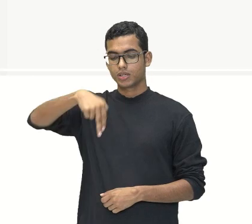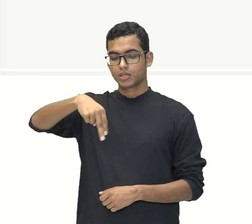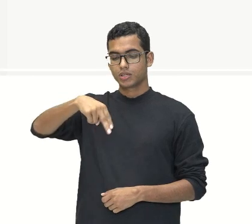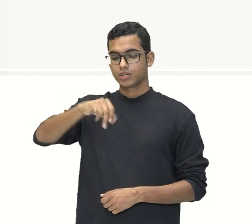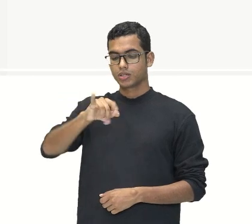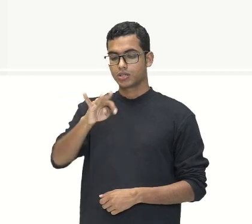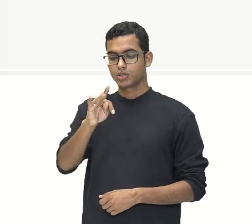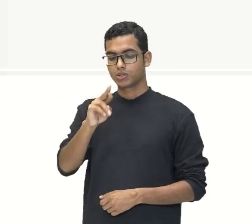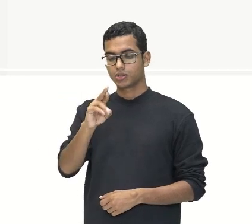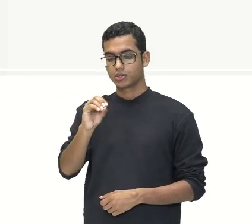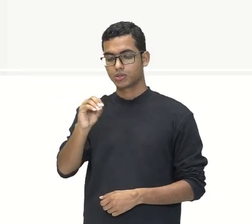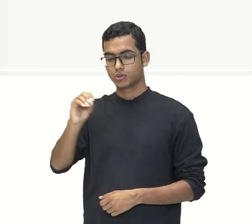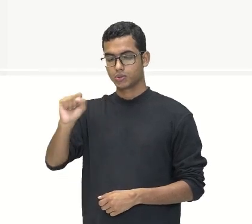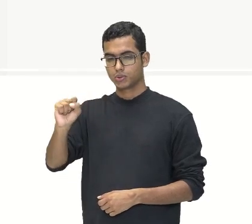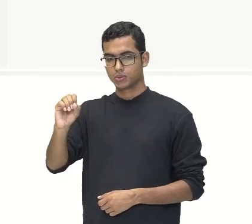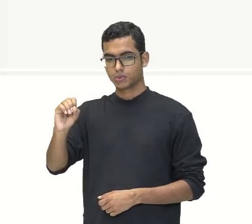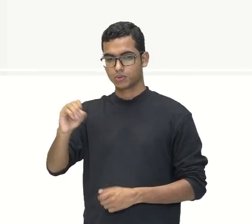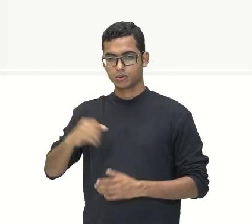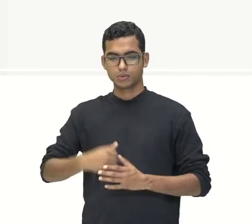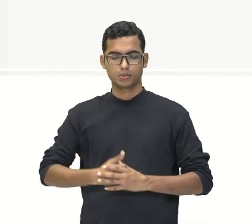é ácido